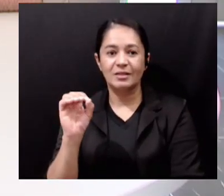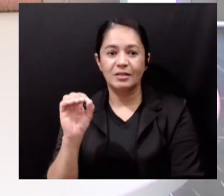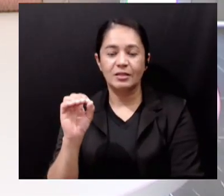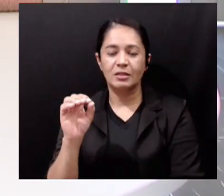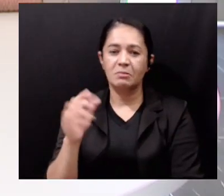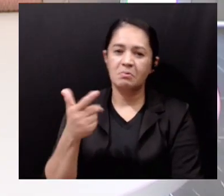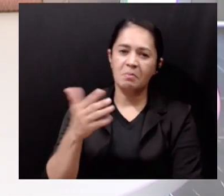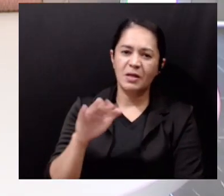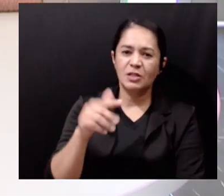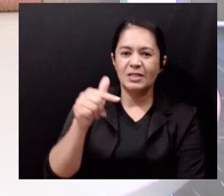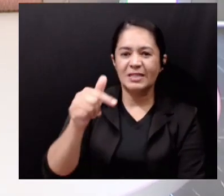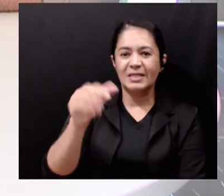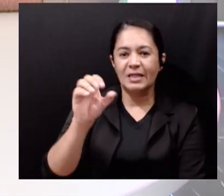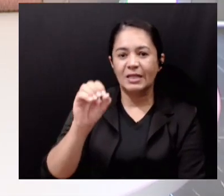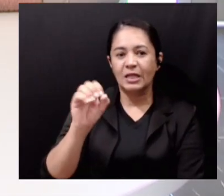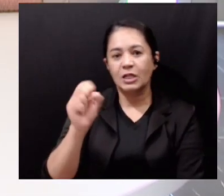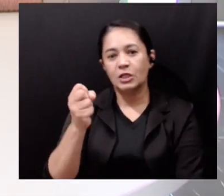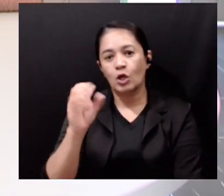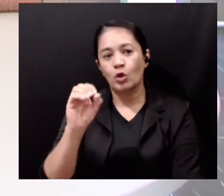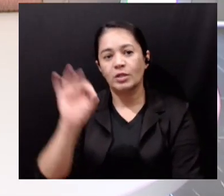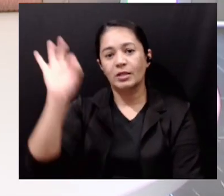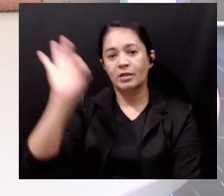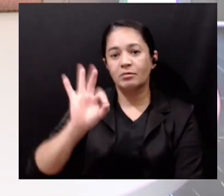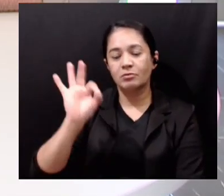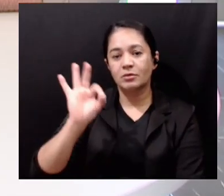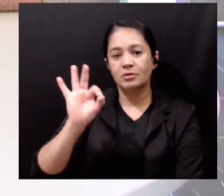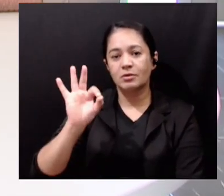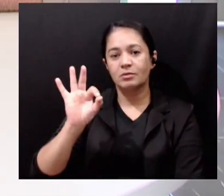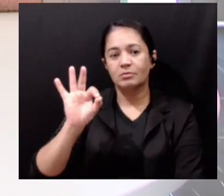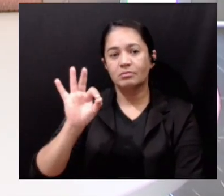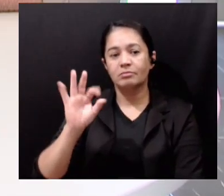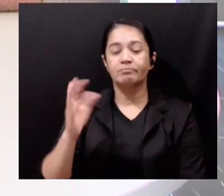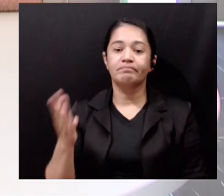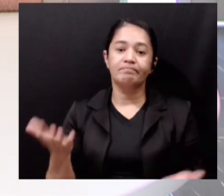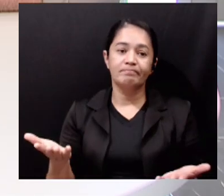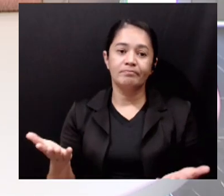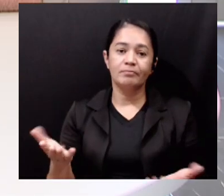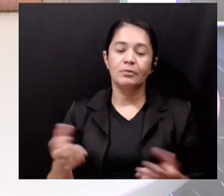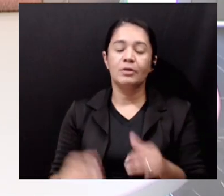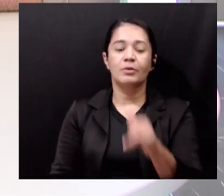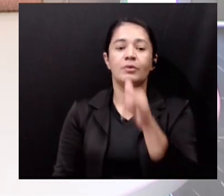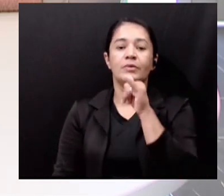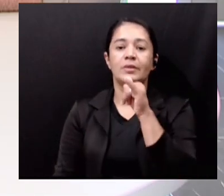dos brasileiros, em função daquilo que essas pessoas realizam. Né? Por exemplo,